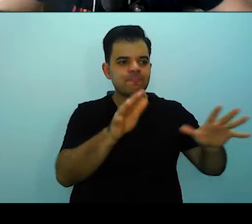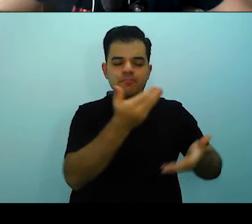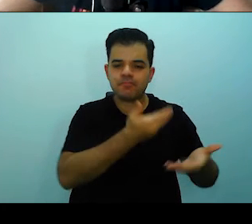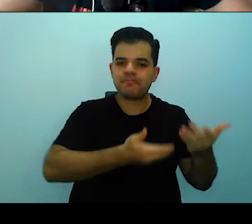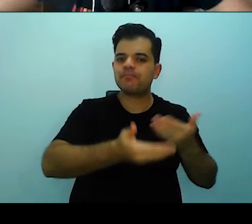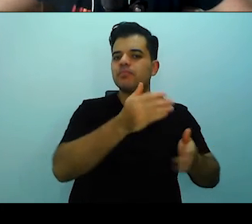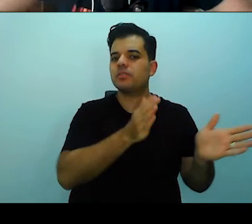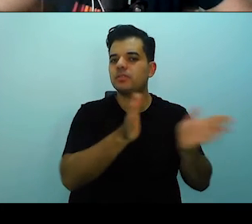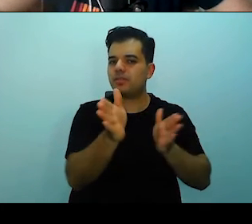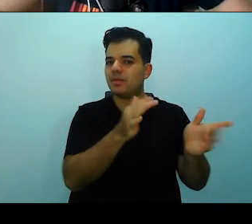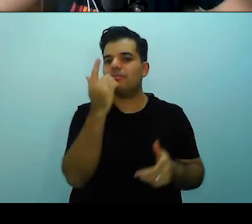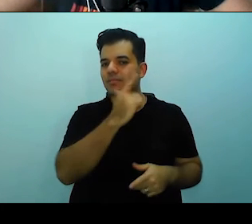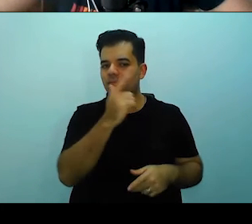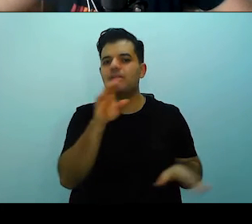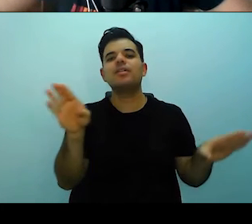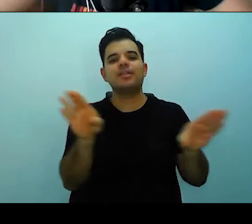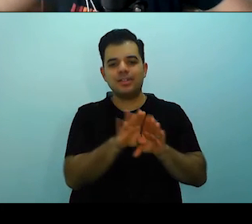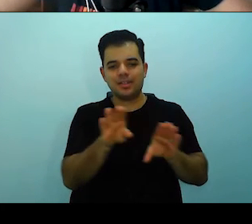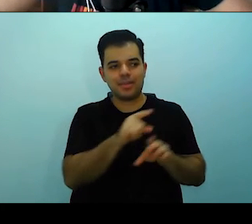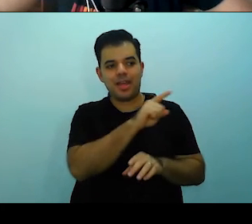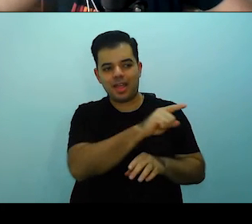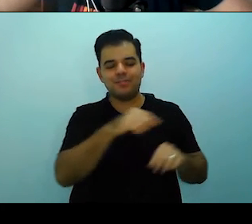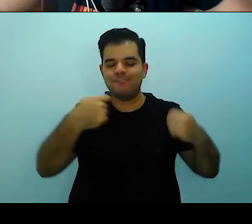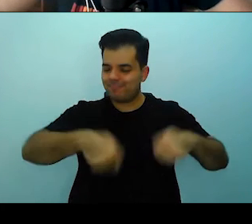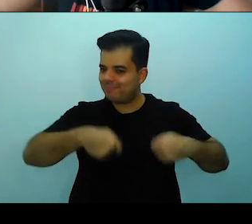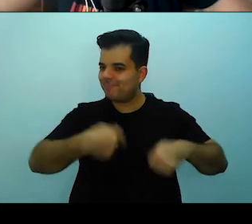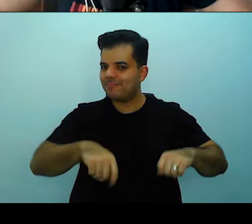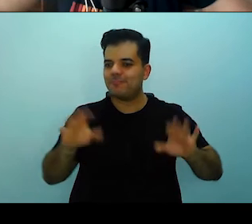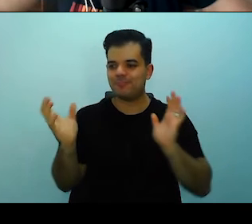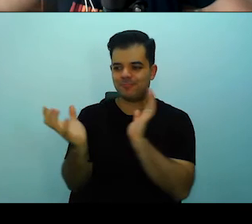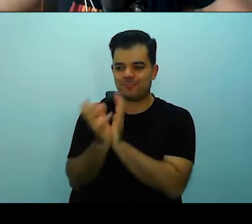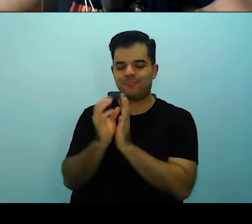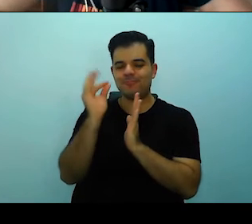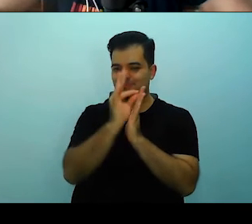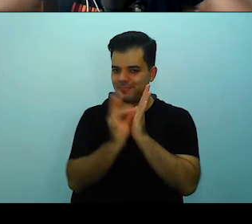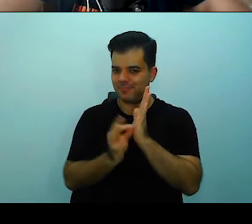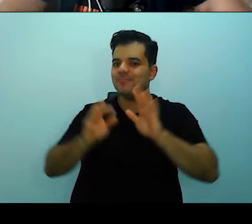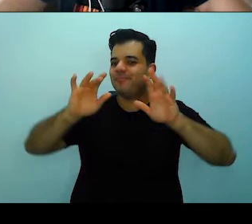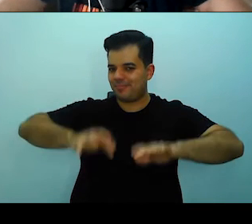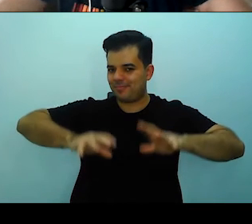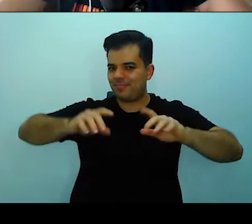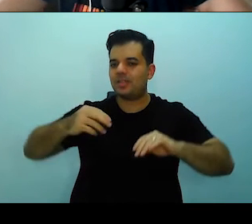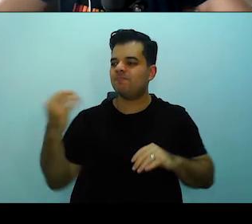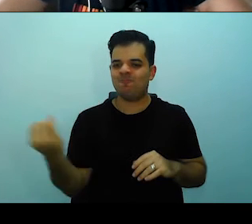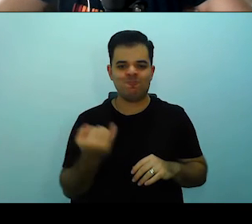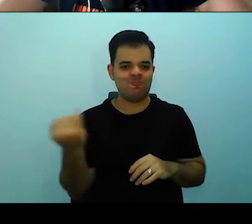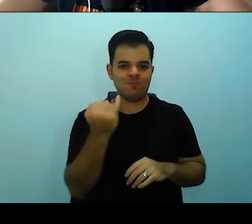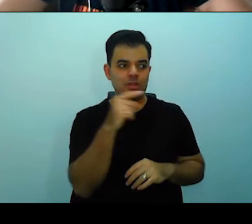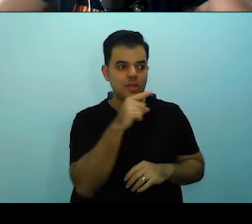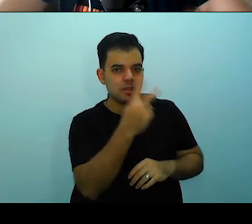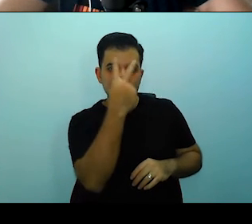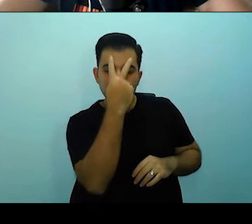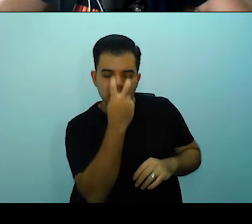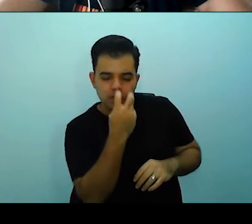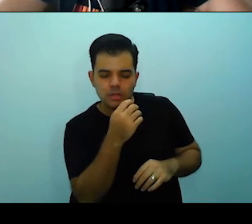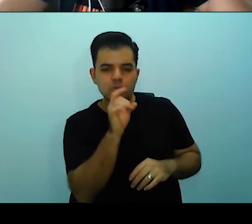ela também precisa chegar entre os programadores, né? E esse é um aspecto muito importante, né? trazer a pessoa cega